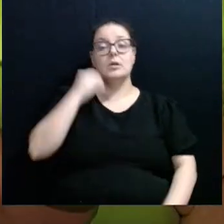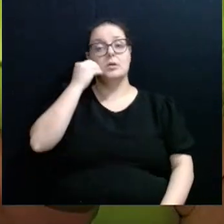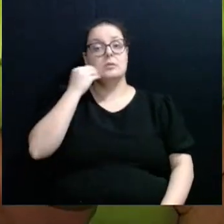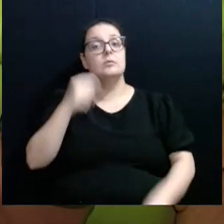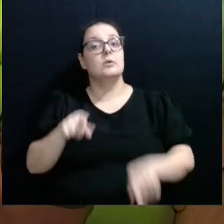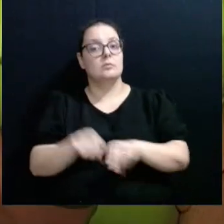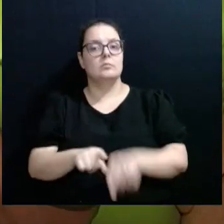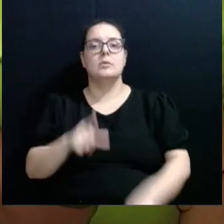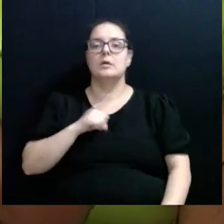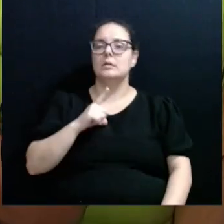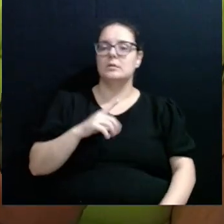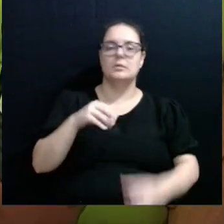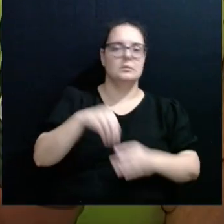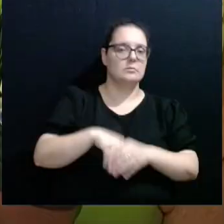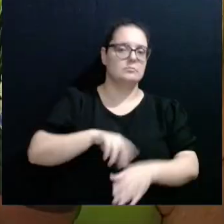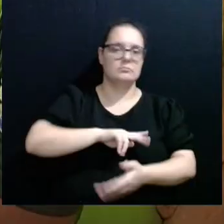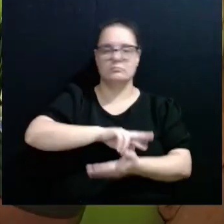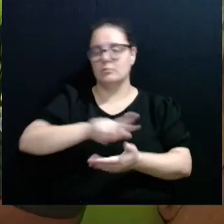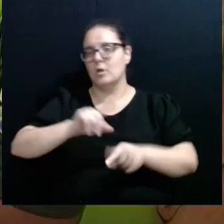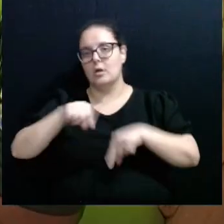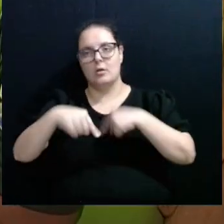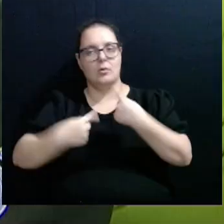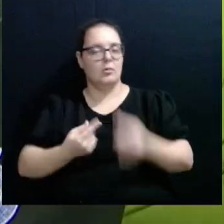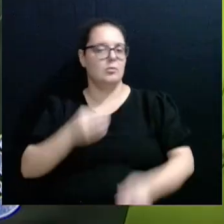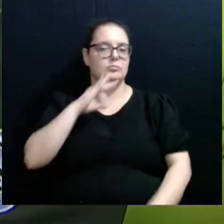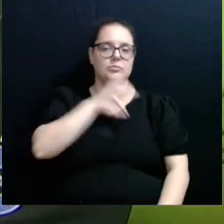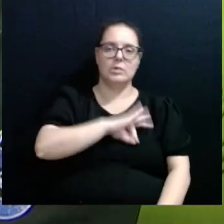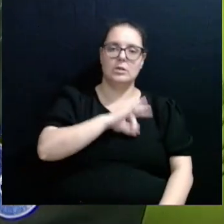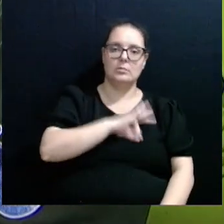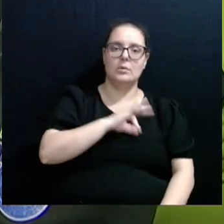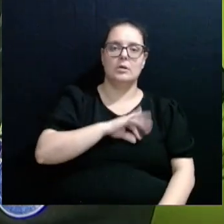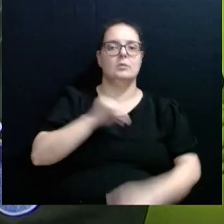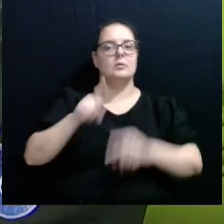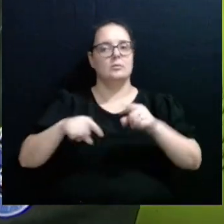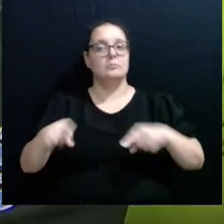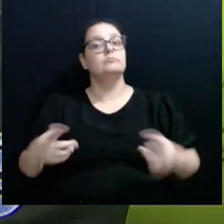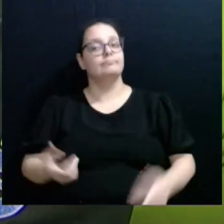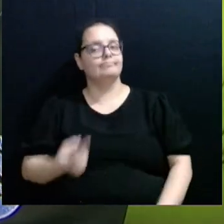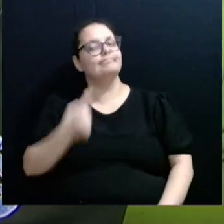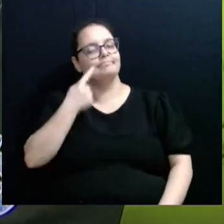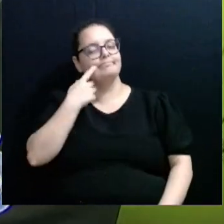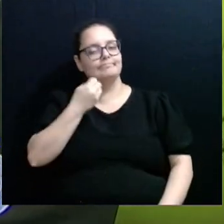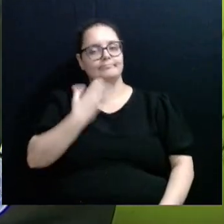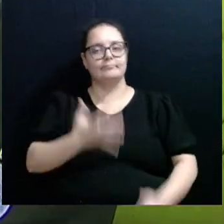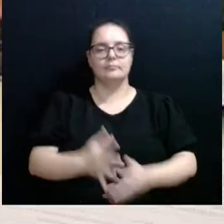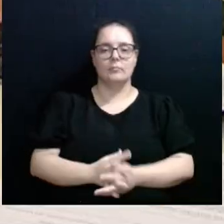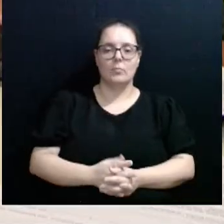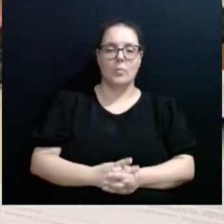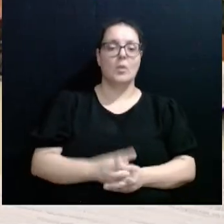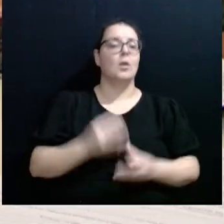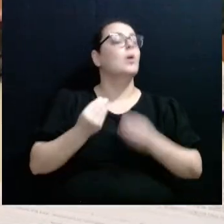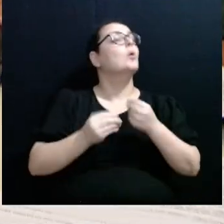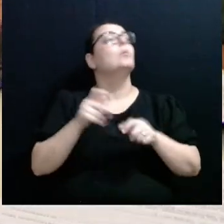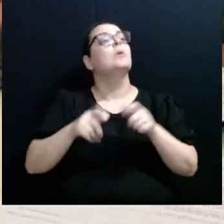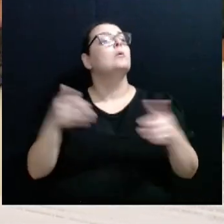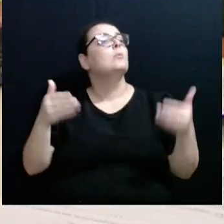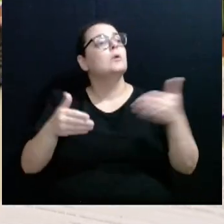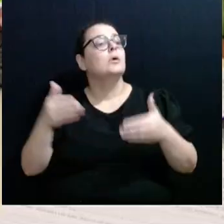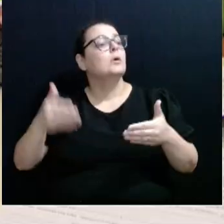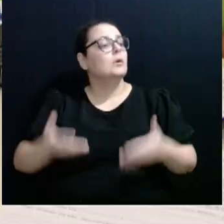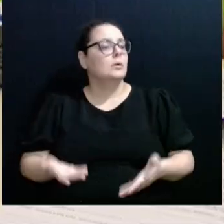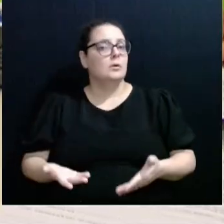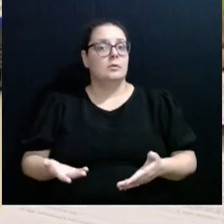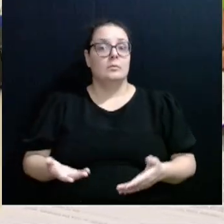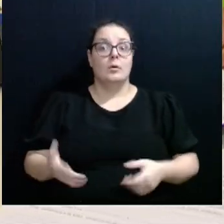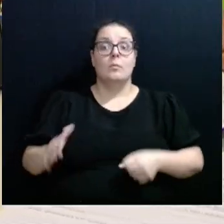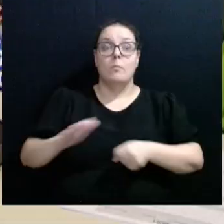aí outras remunerações que valem a pena conferir. Como que o pessoal faz para participar? A gente está vendo que está bem cheio aqui,